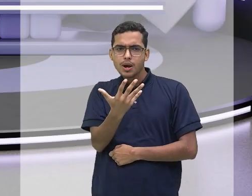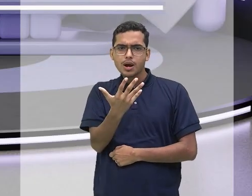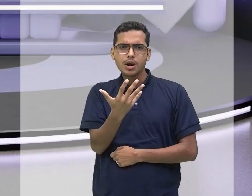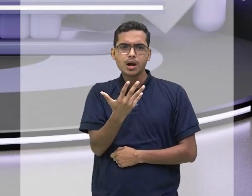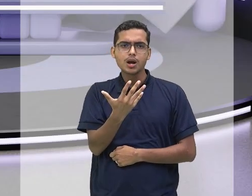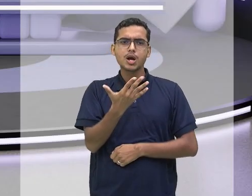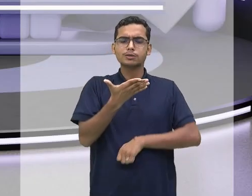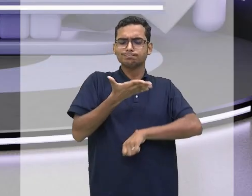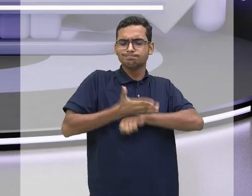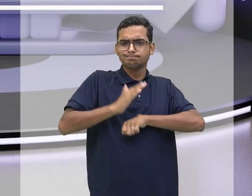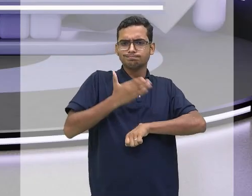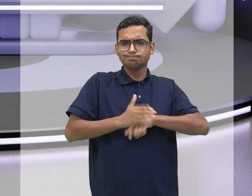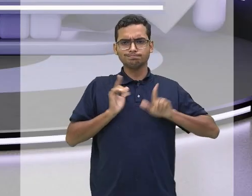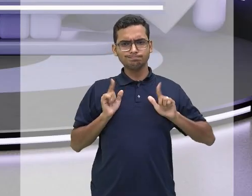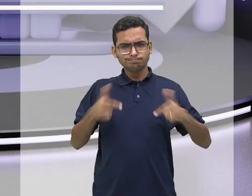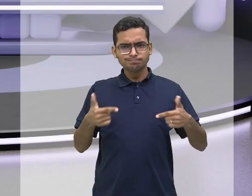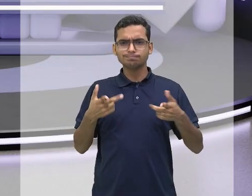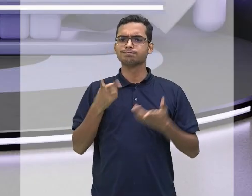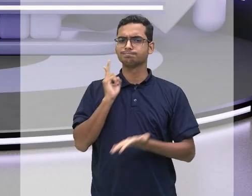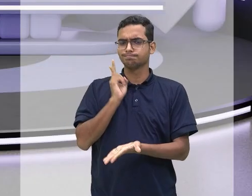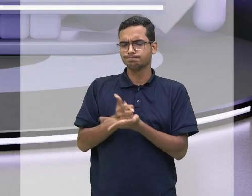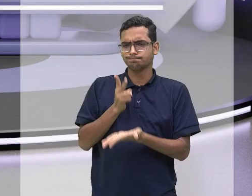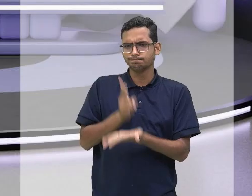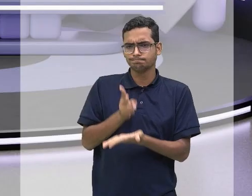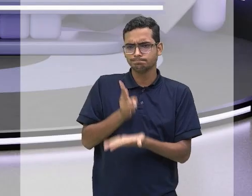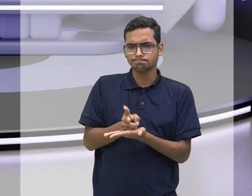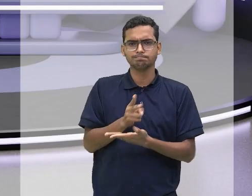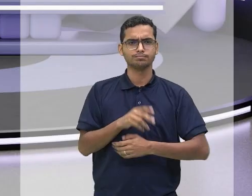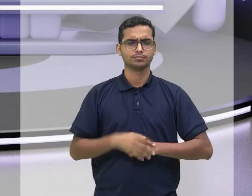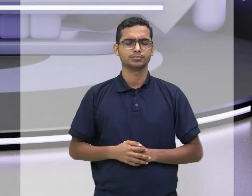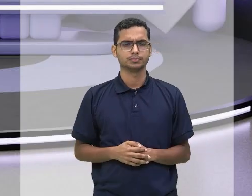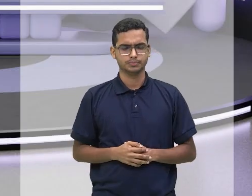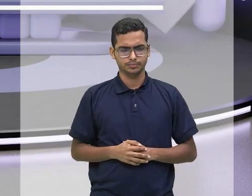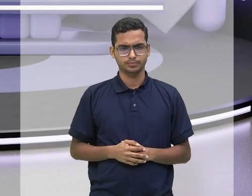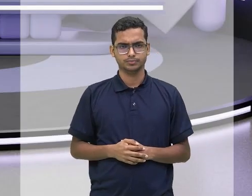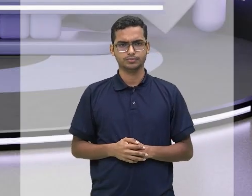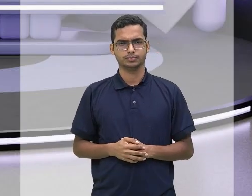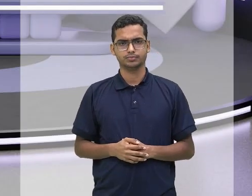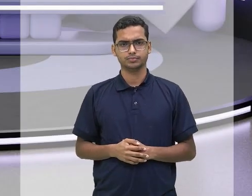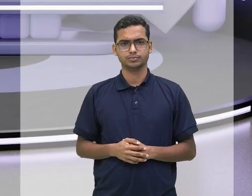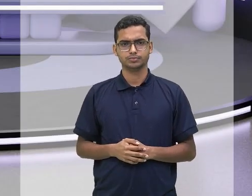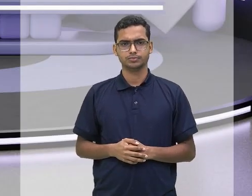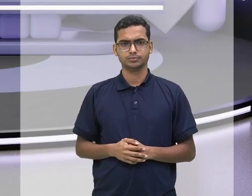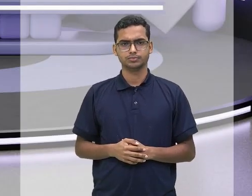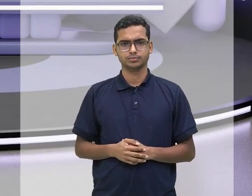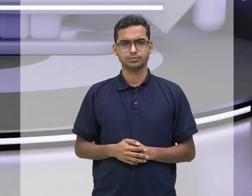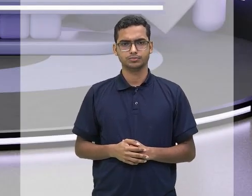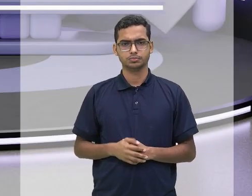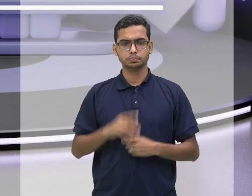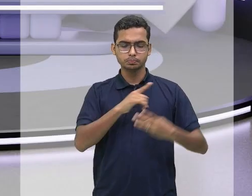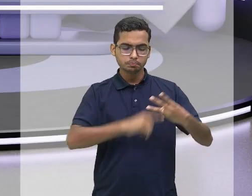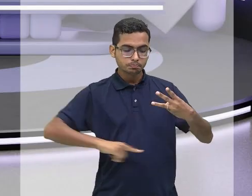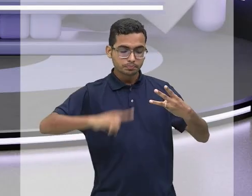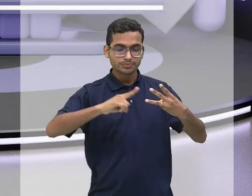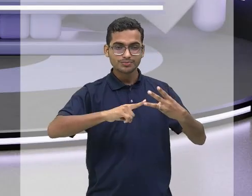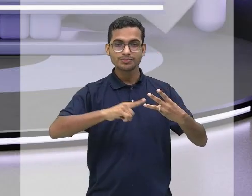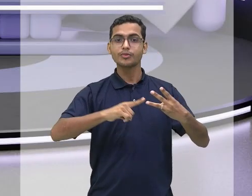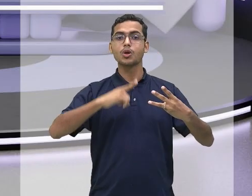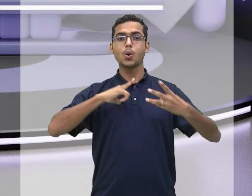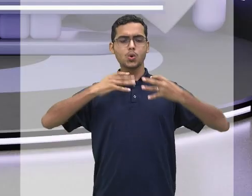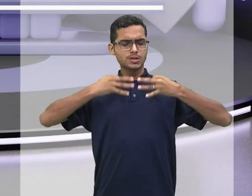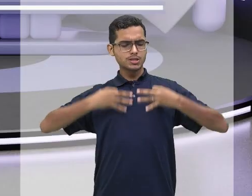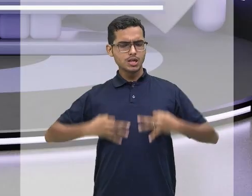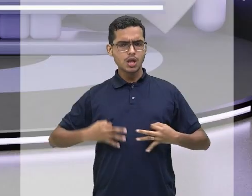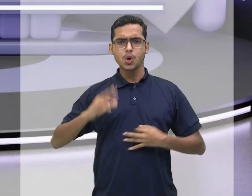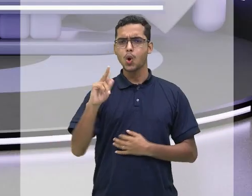uma prática de vida constante. Para pensar também na importância da honestidade. As